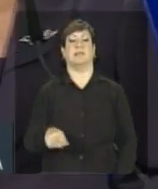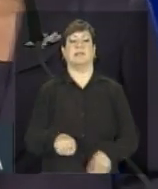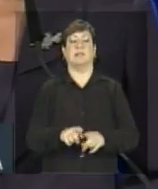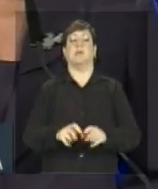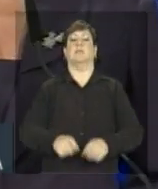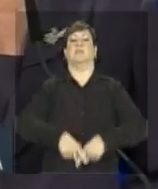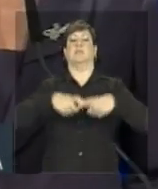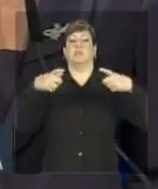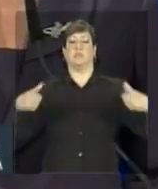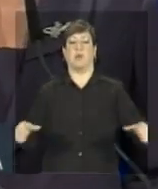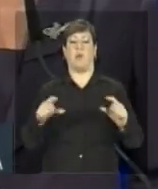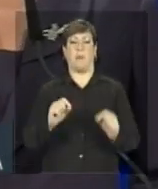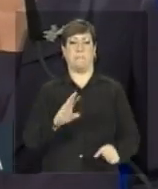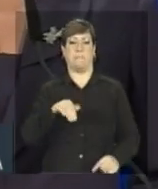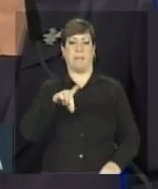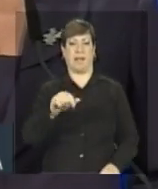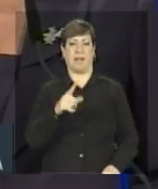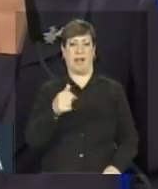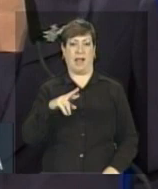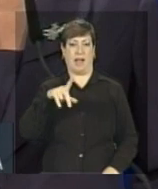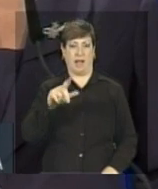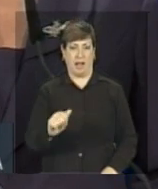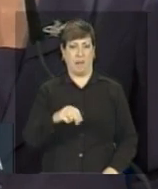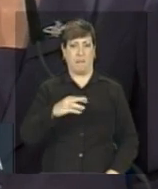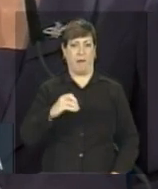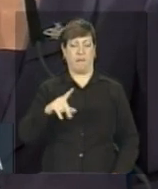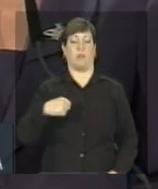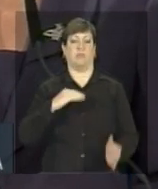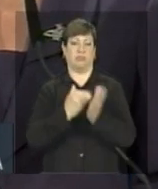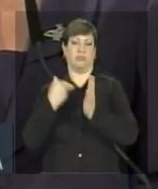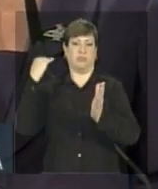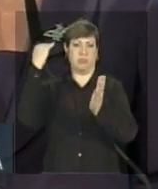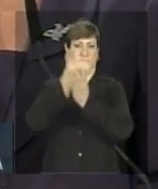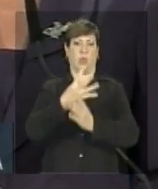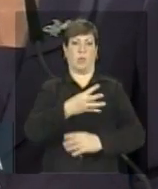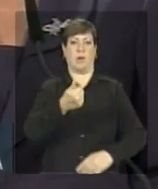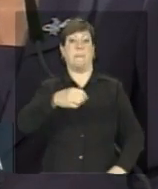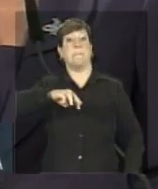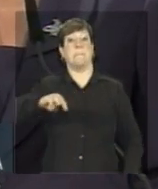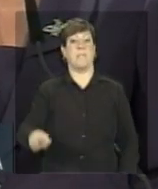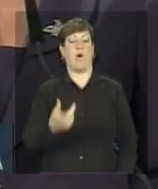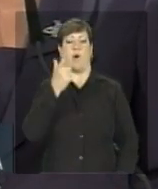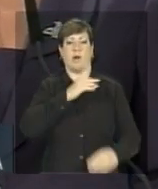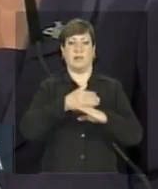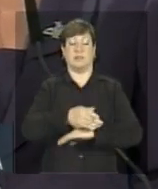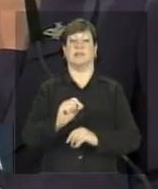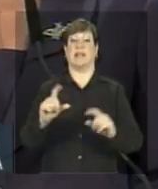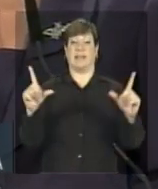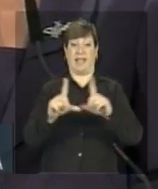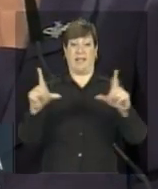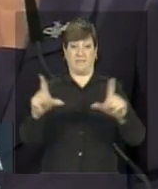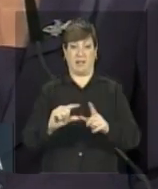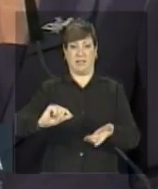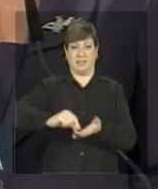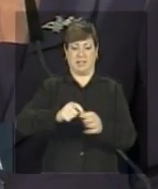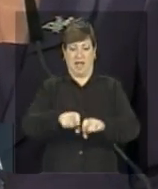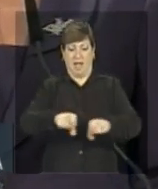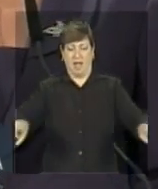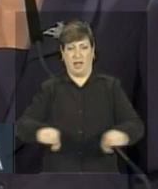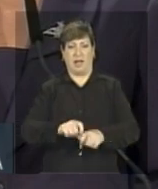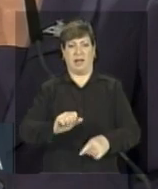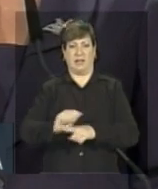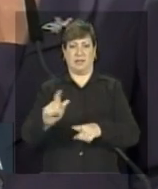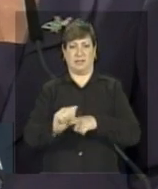larga móvel, saltando para 41 milhões de acessos. A TV por assinatura